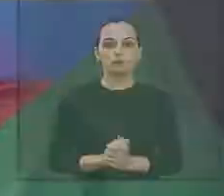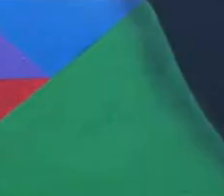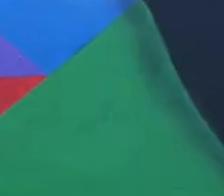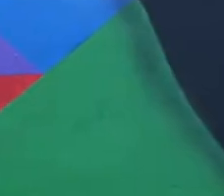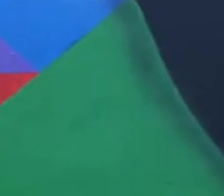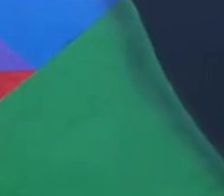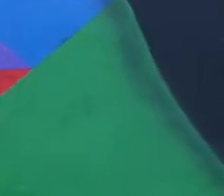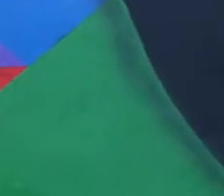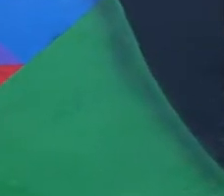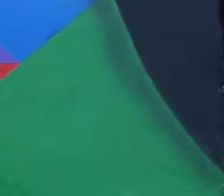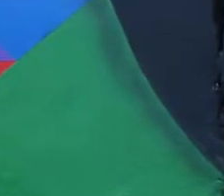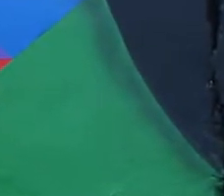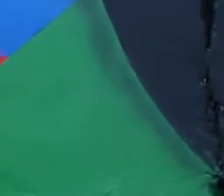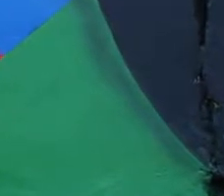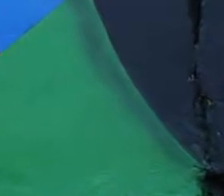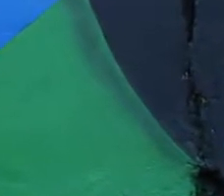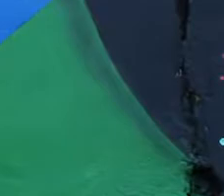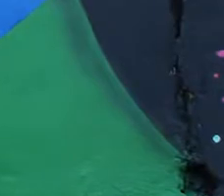né?